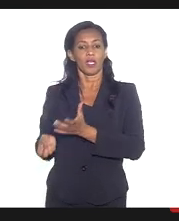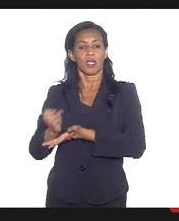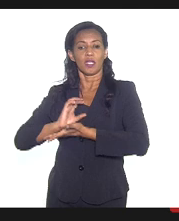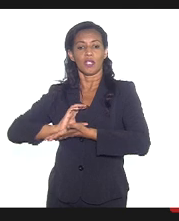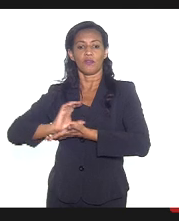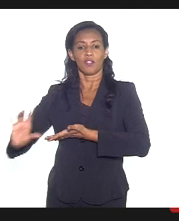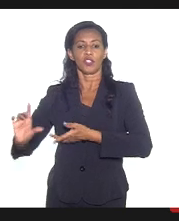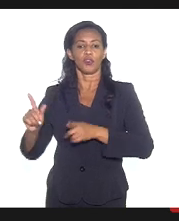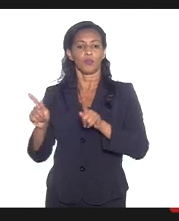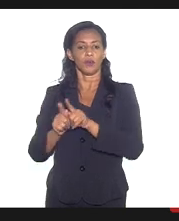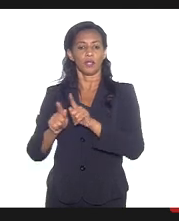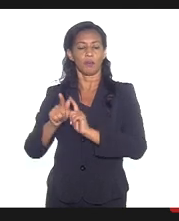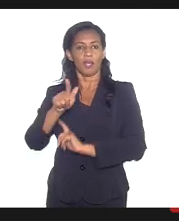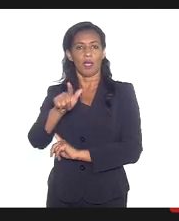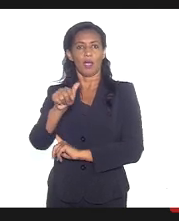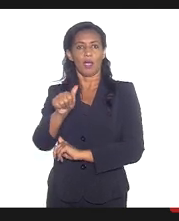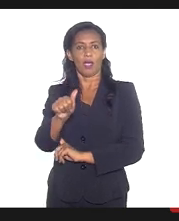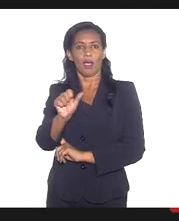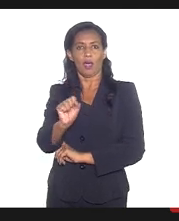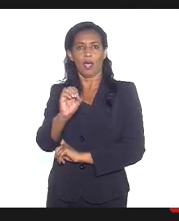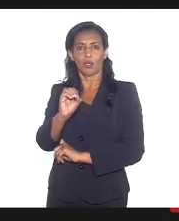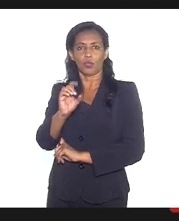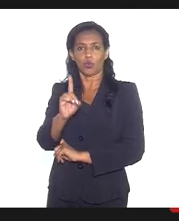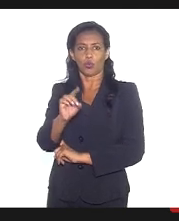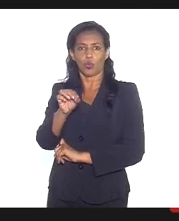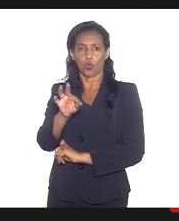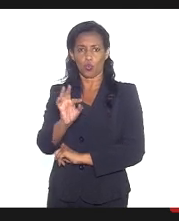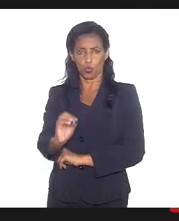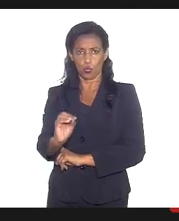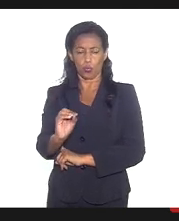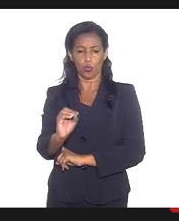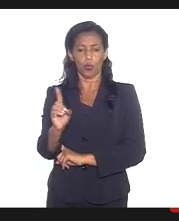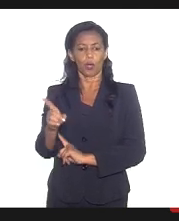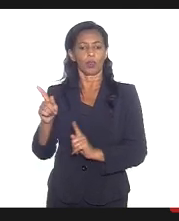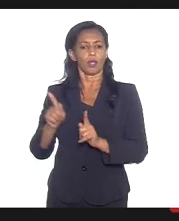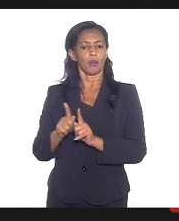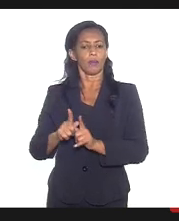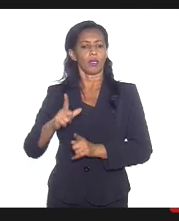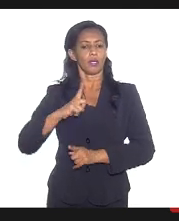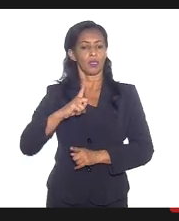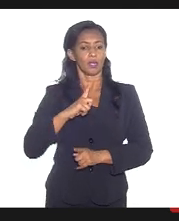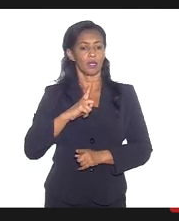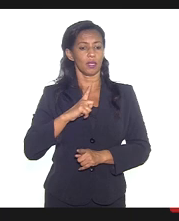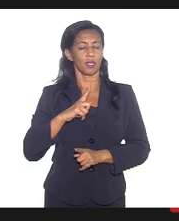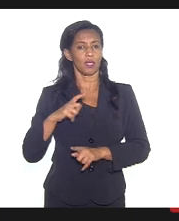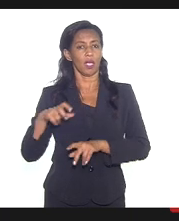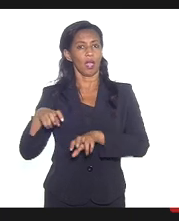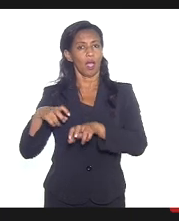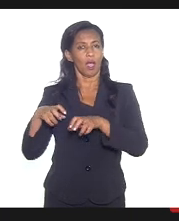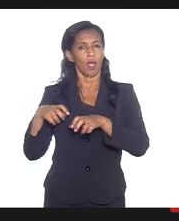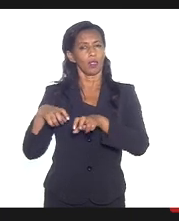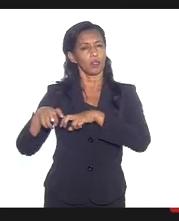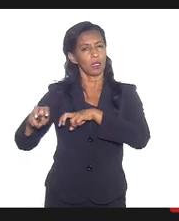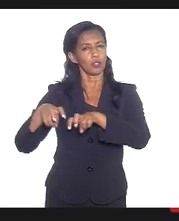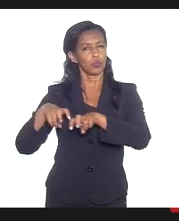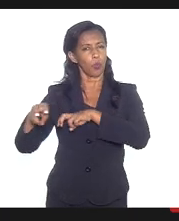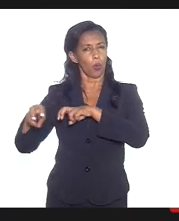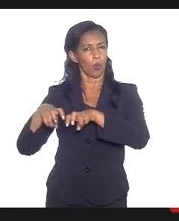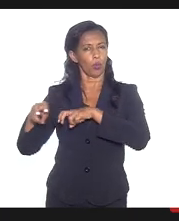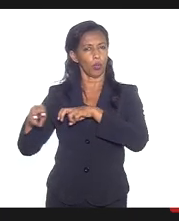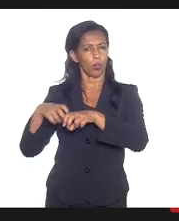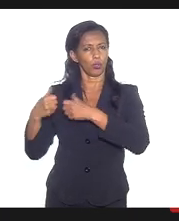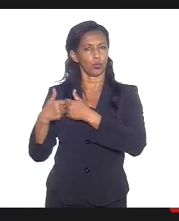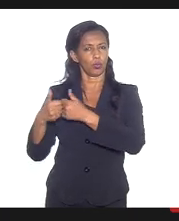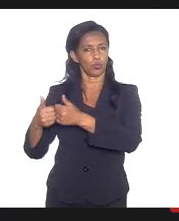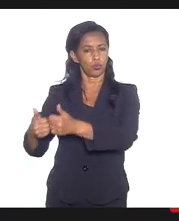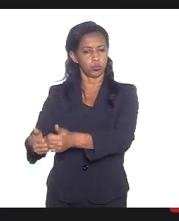é alto via gasoduto. Também existe a possibilidade de a gente fazer transporte terrestre, né? Teria que